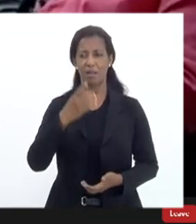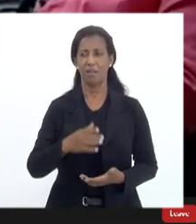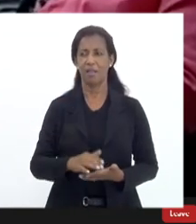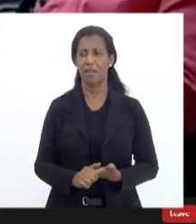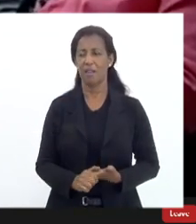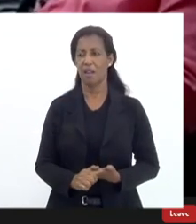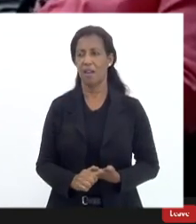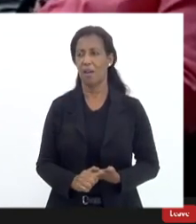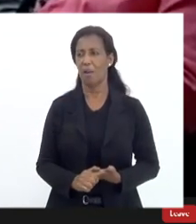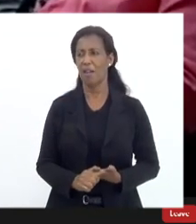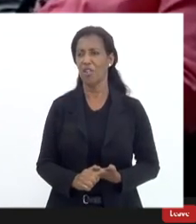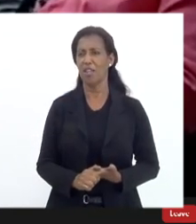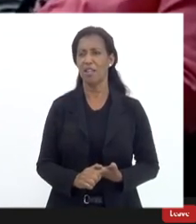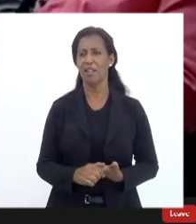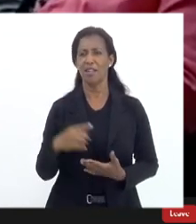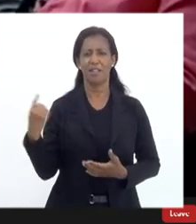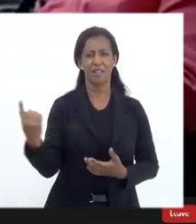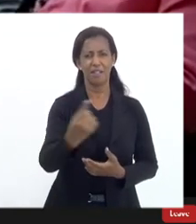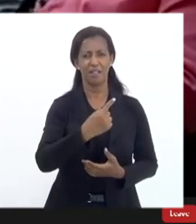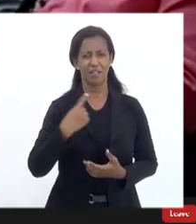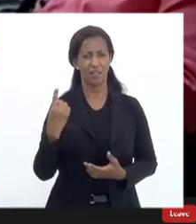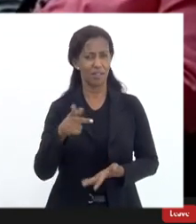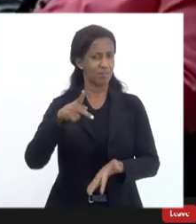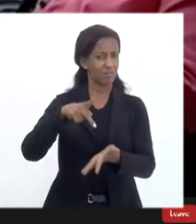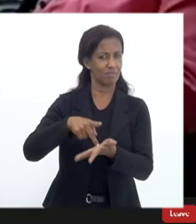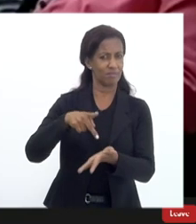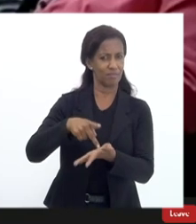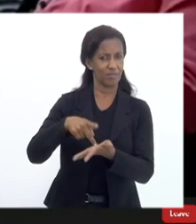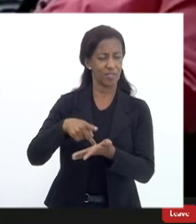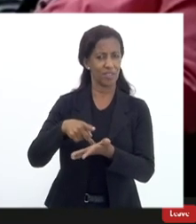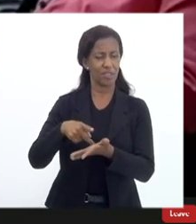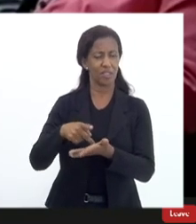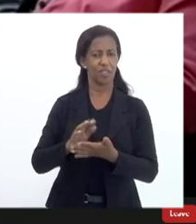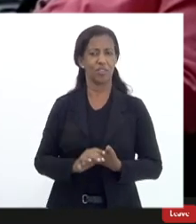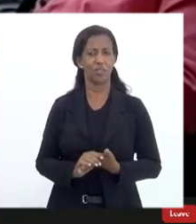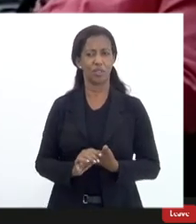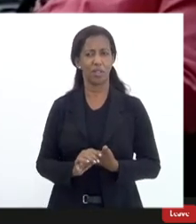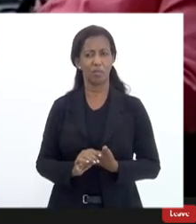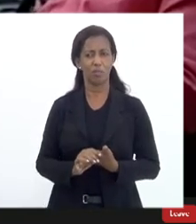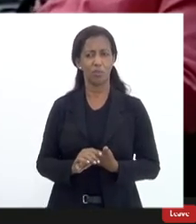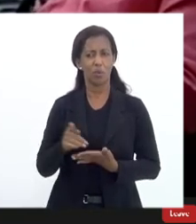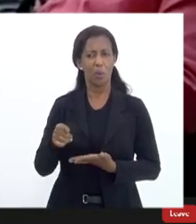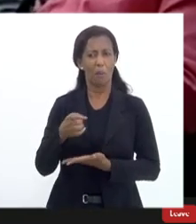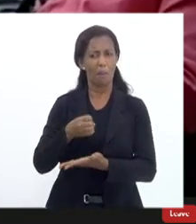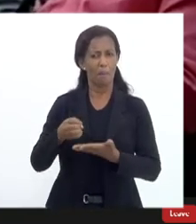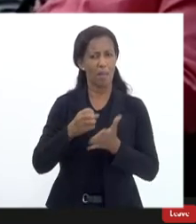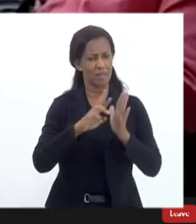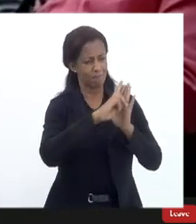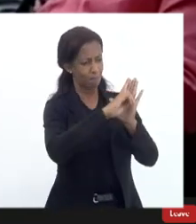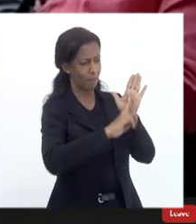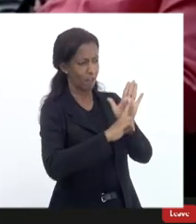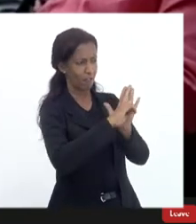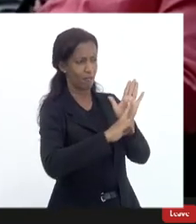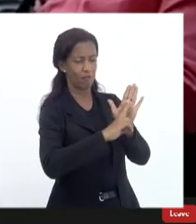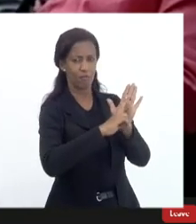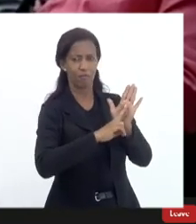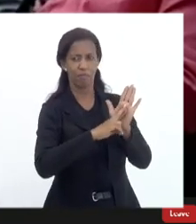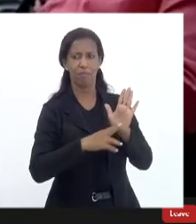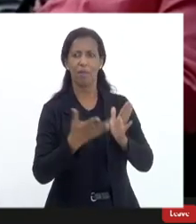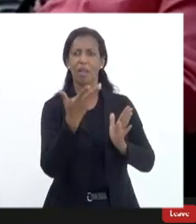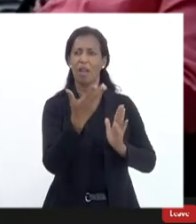que nós realmente estamos nos baseando muito no seu relatório, considerando